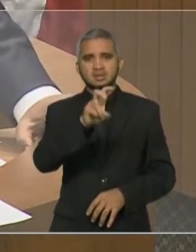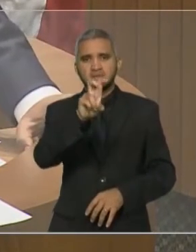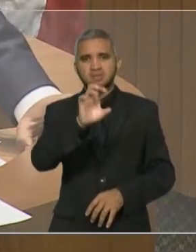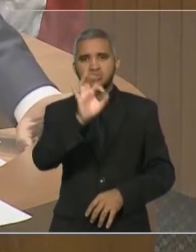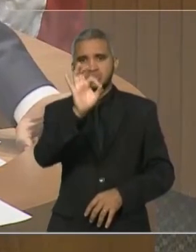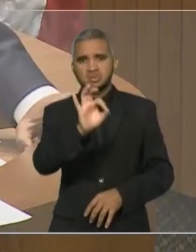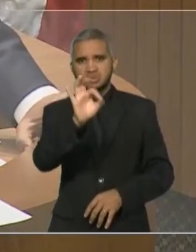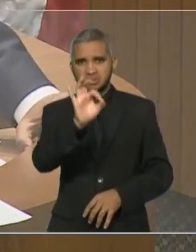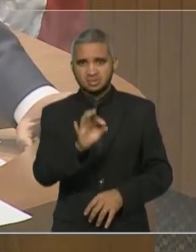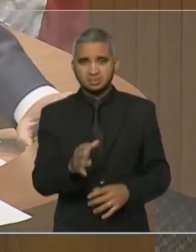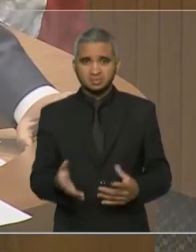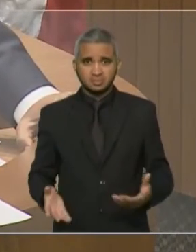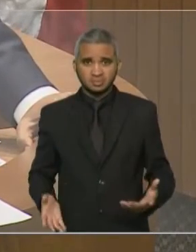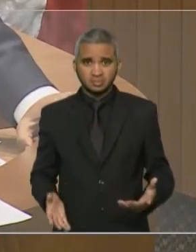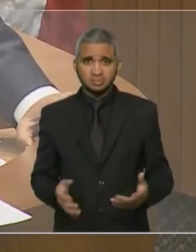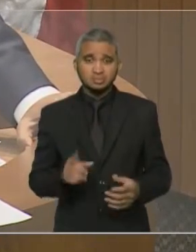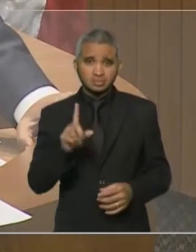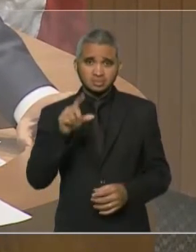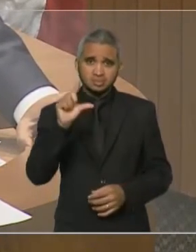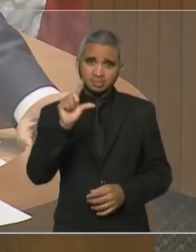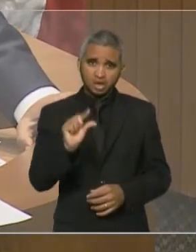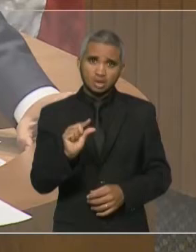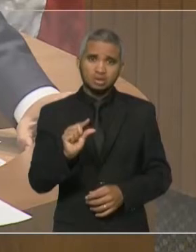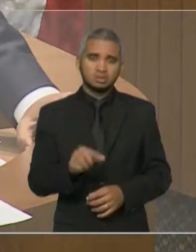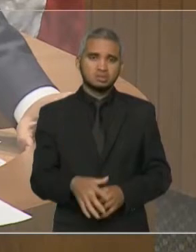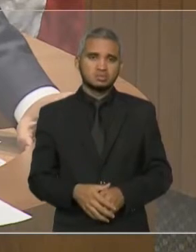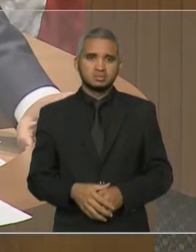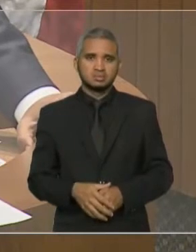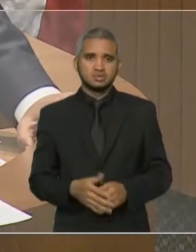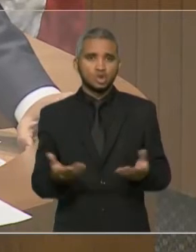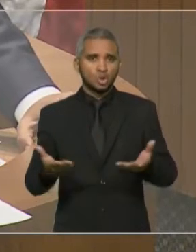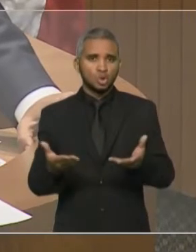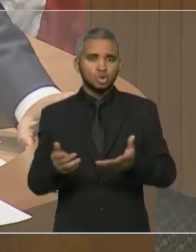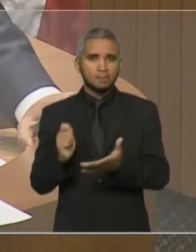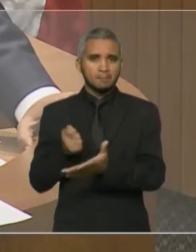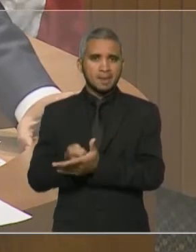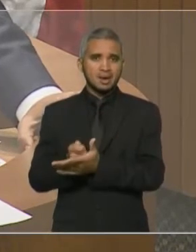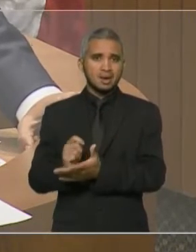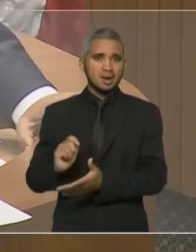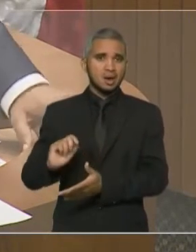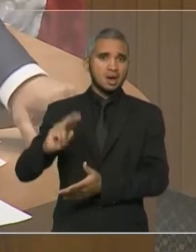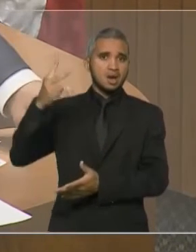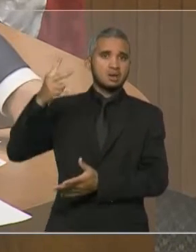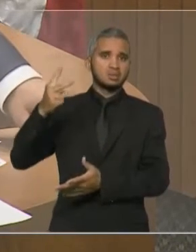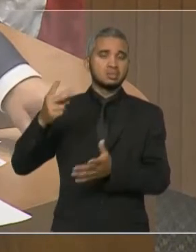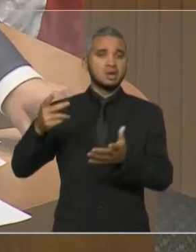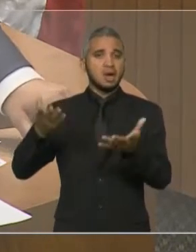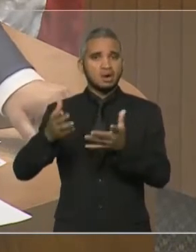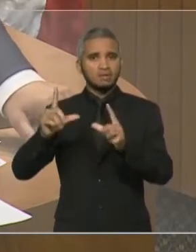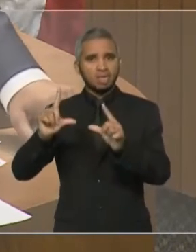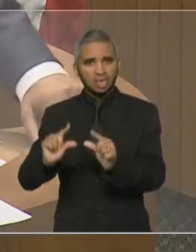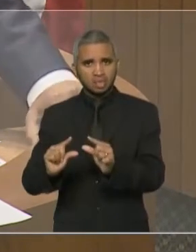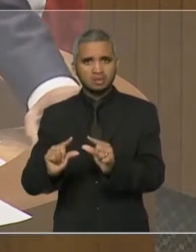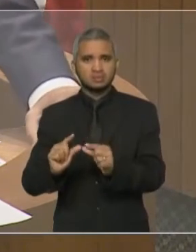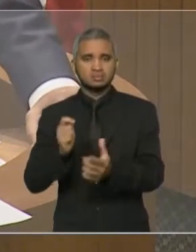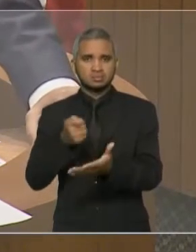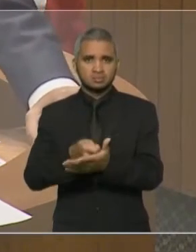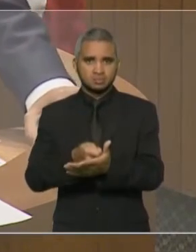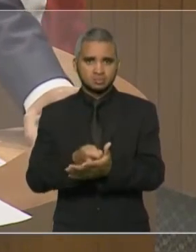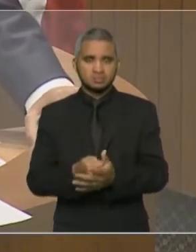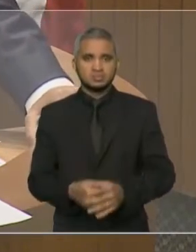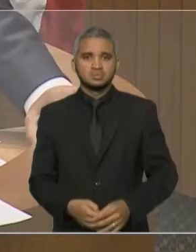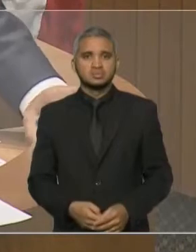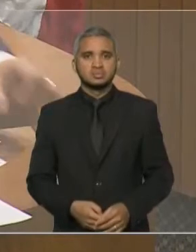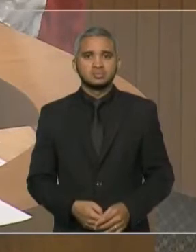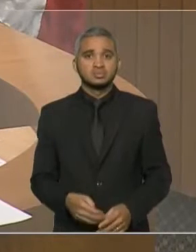bem menor do que atualmente é pago pelo consumidor. E é uma medida que